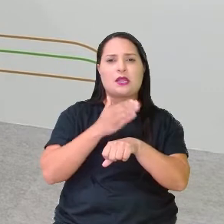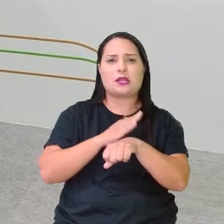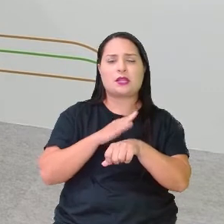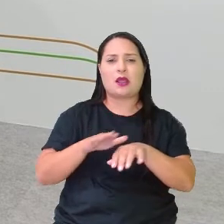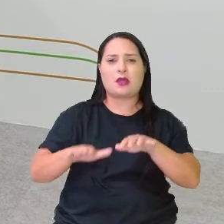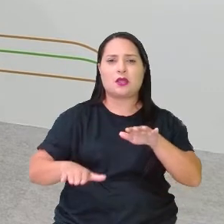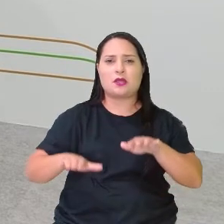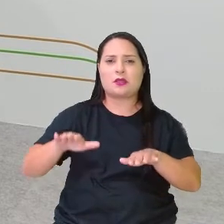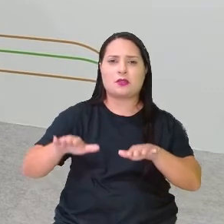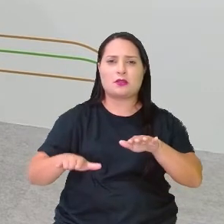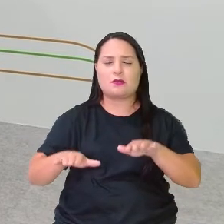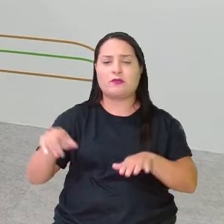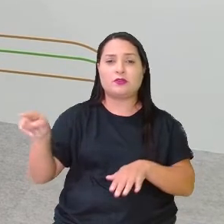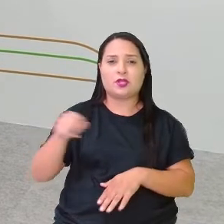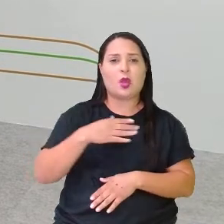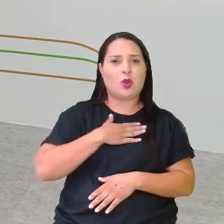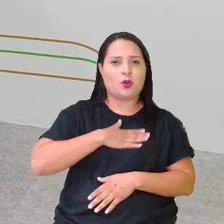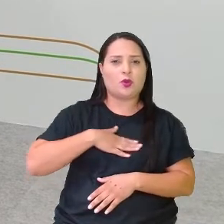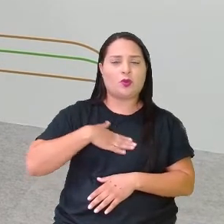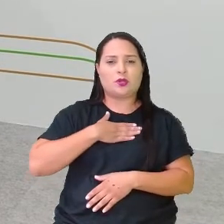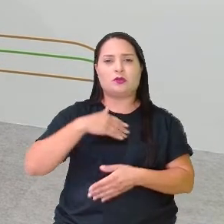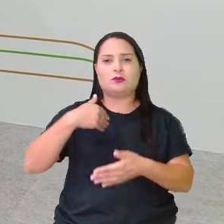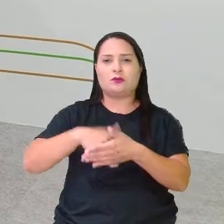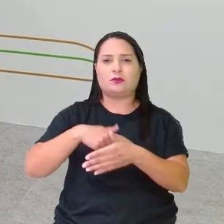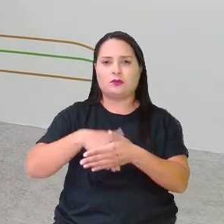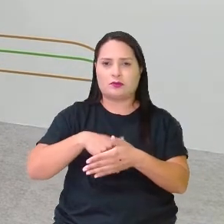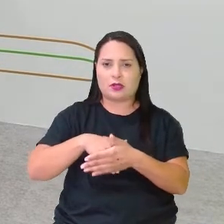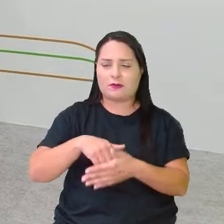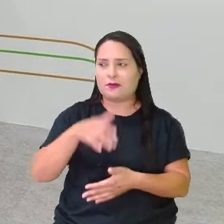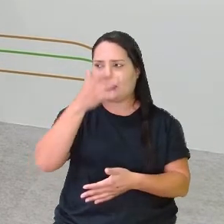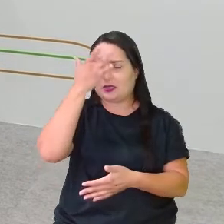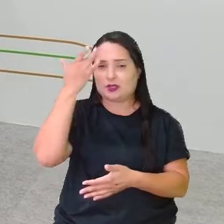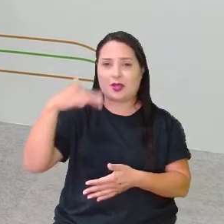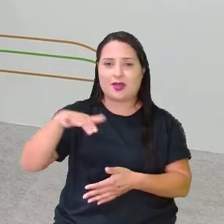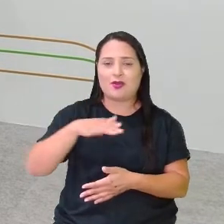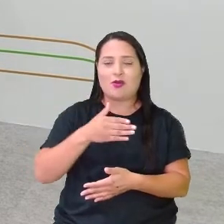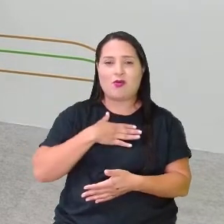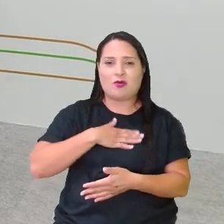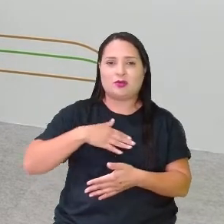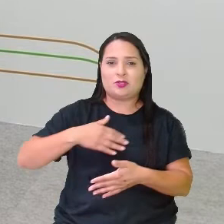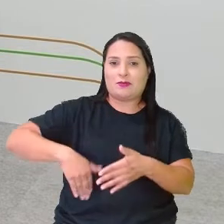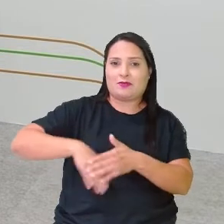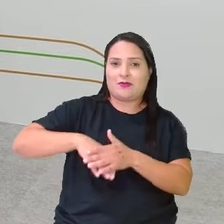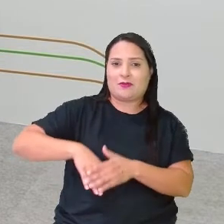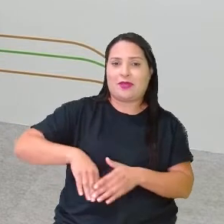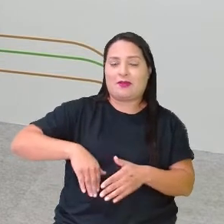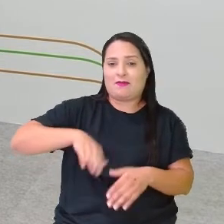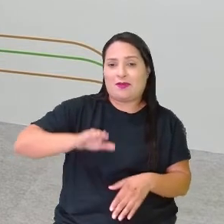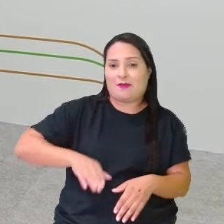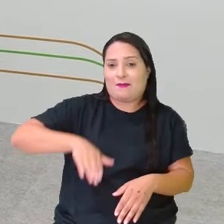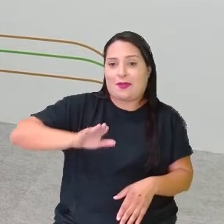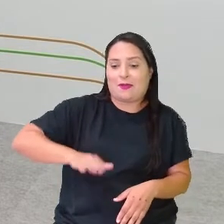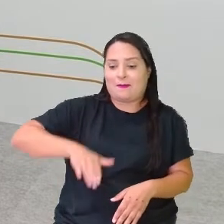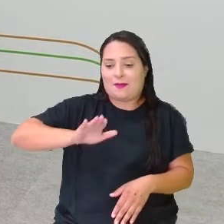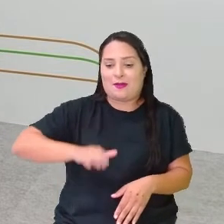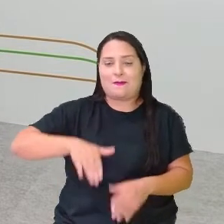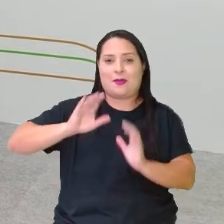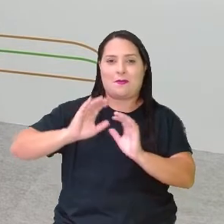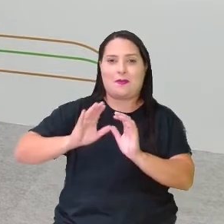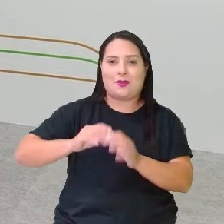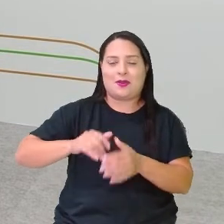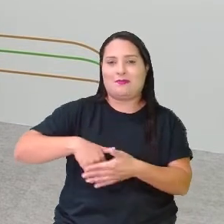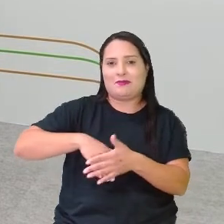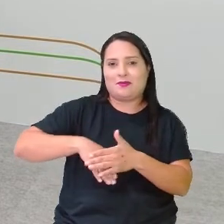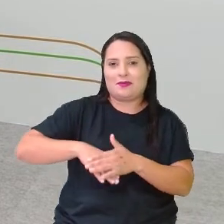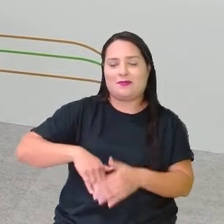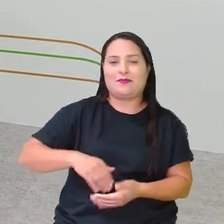até para você que gosta de jogar futebol, né? Quem faz embaixadinha aqui, ó, sempre está se equilibrando, né? Com um pé ou com o outro.